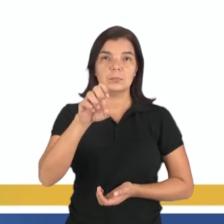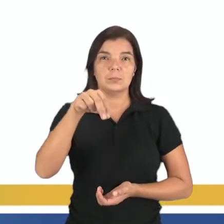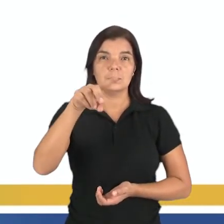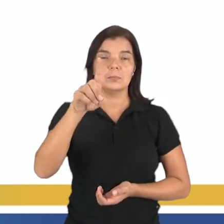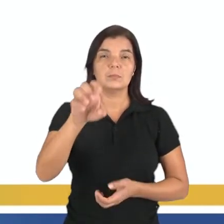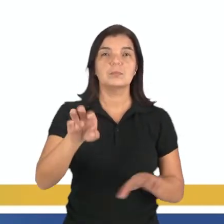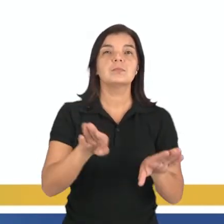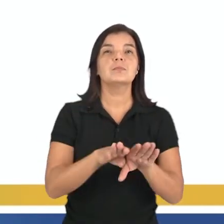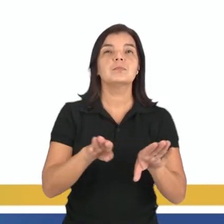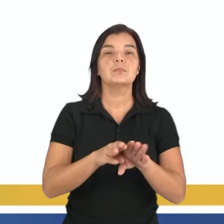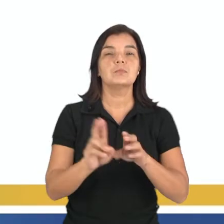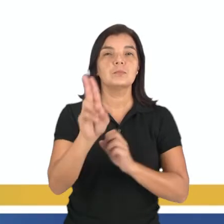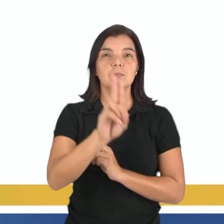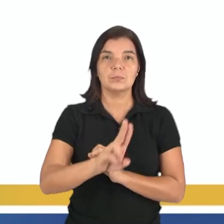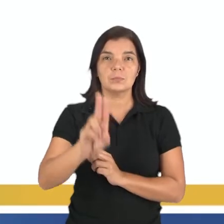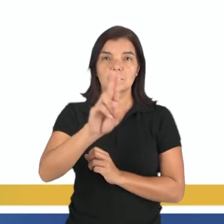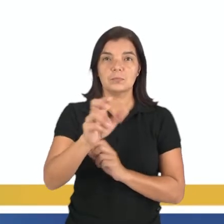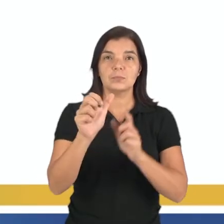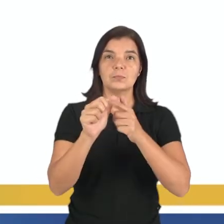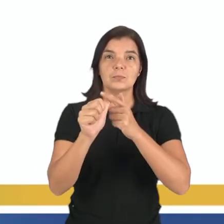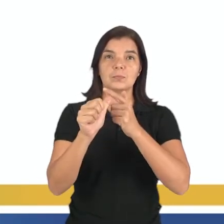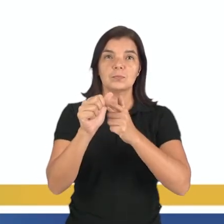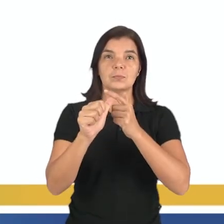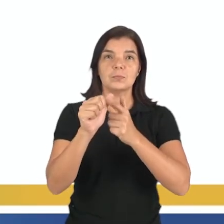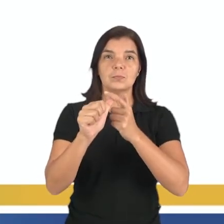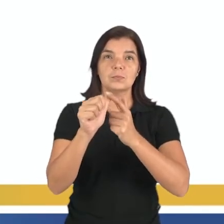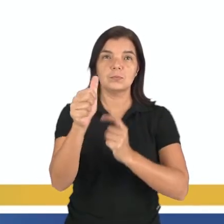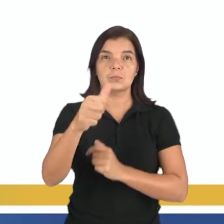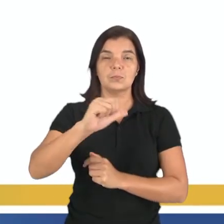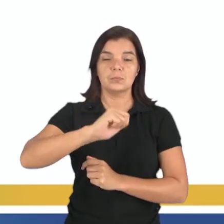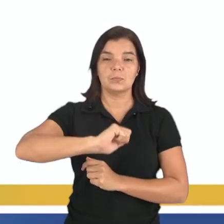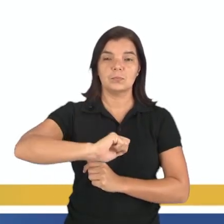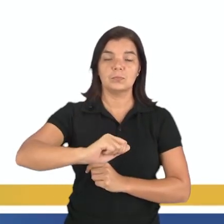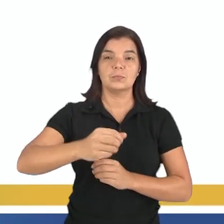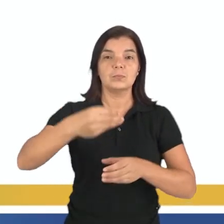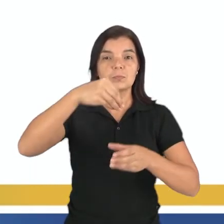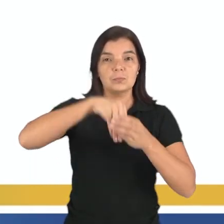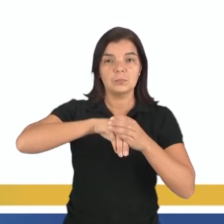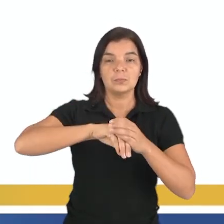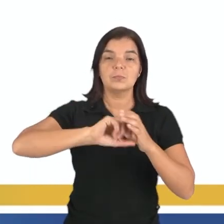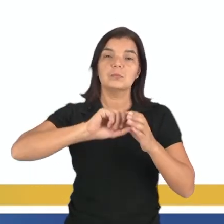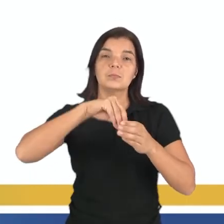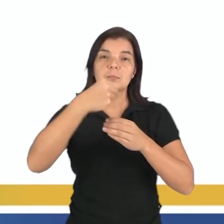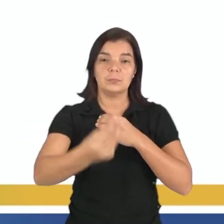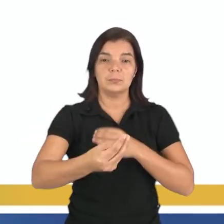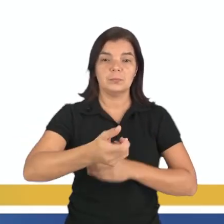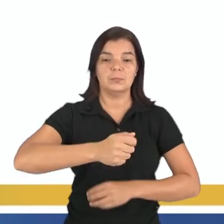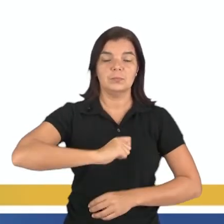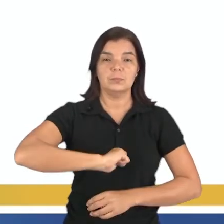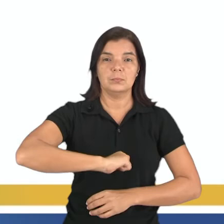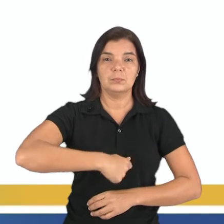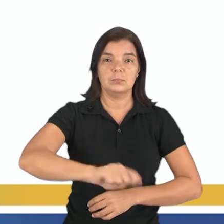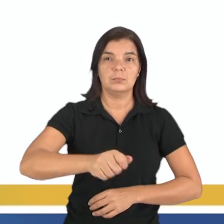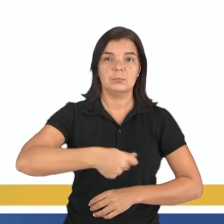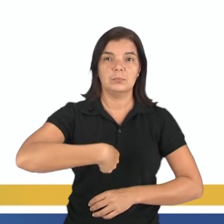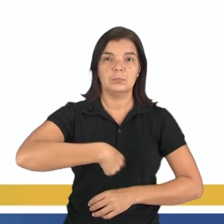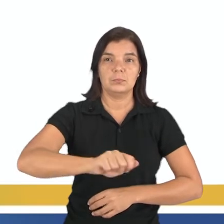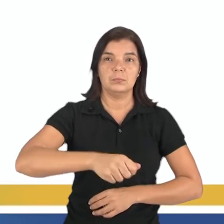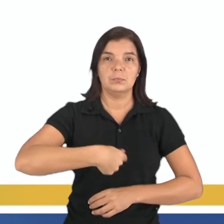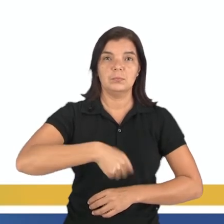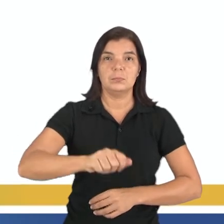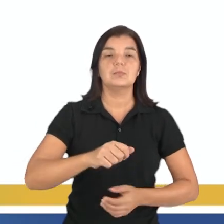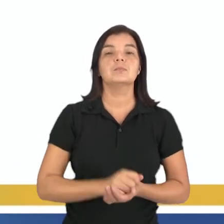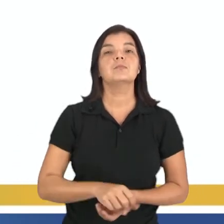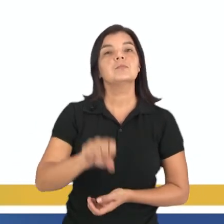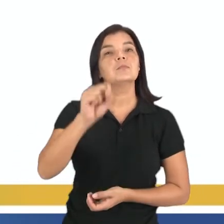uma batida que se utiliza o polegar e ele é de dentro para fora. O oitavo passo, nós vamos